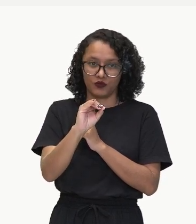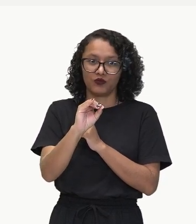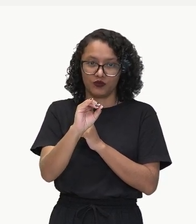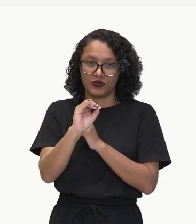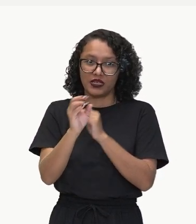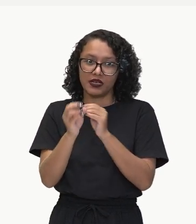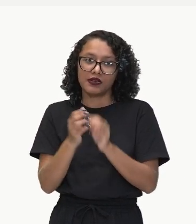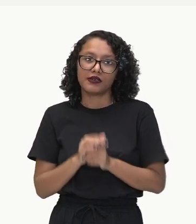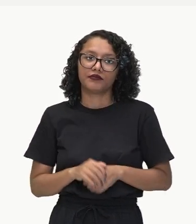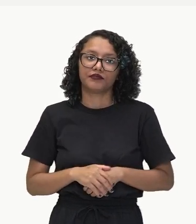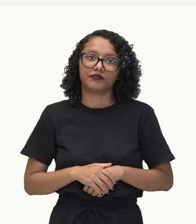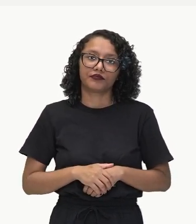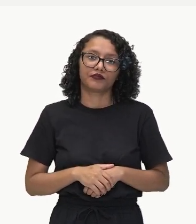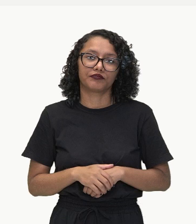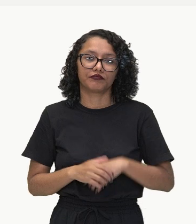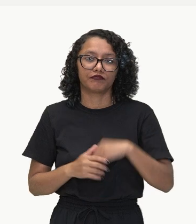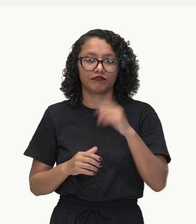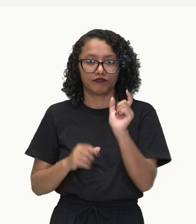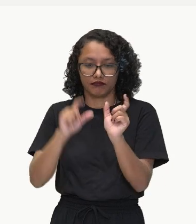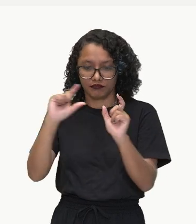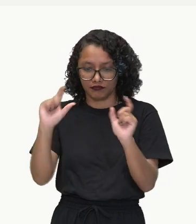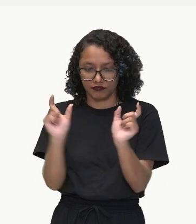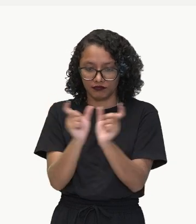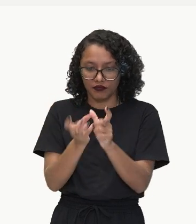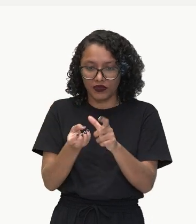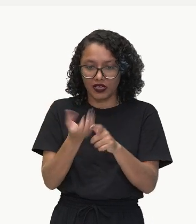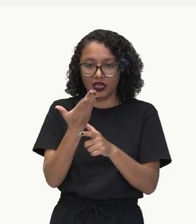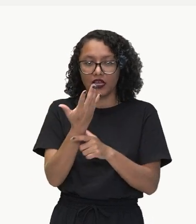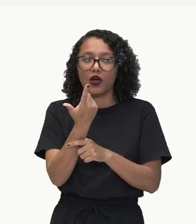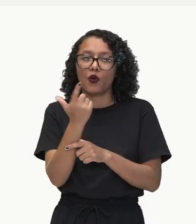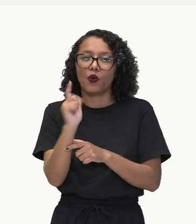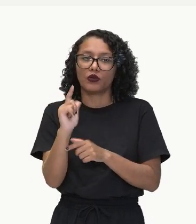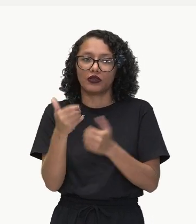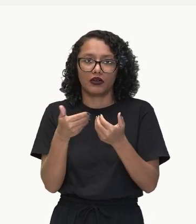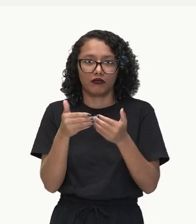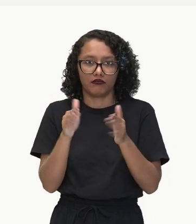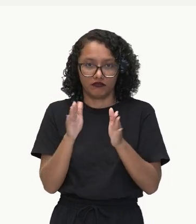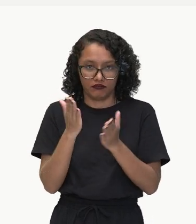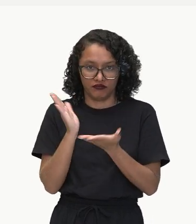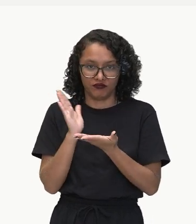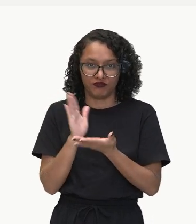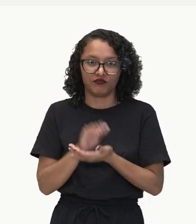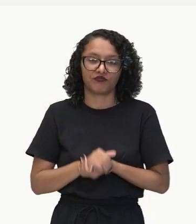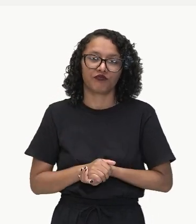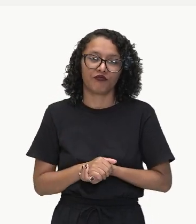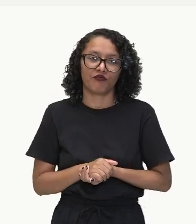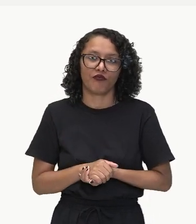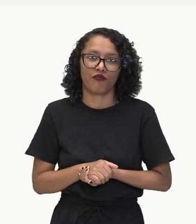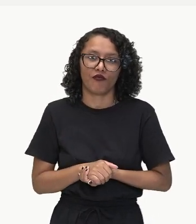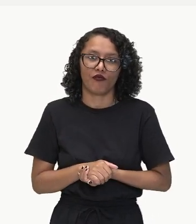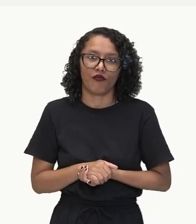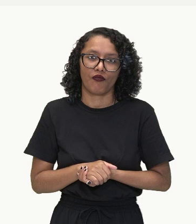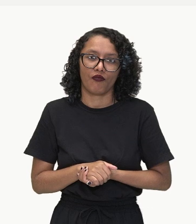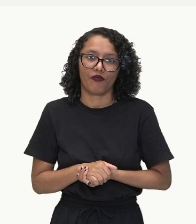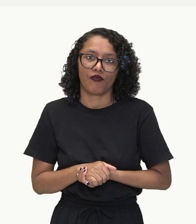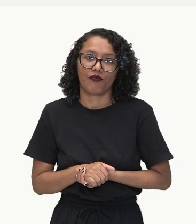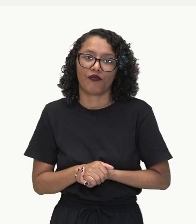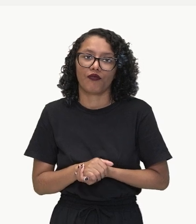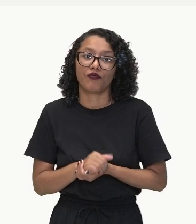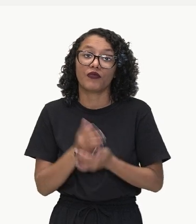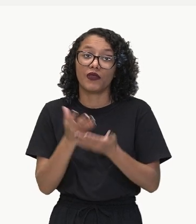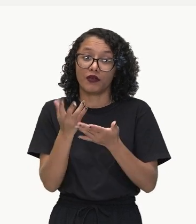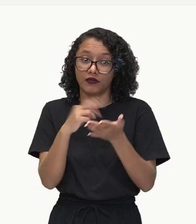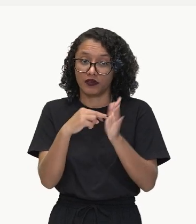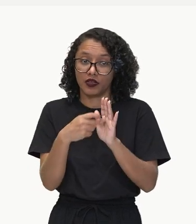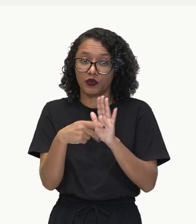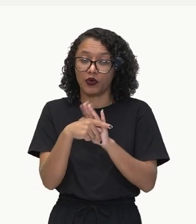ele cria várias palavras. Então, temos aí o sentido das primeiras palavras que ele criou